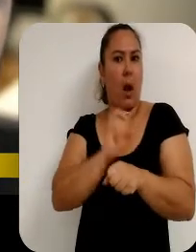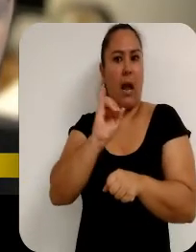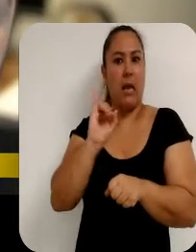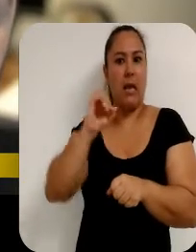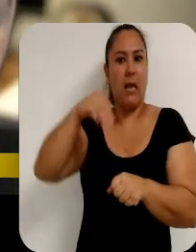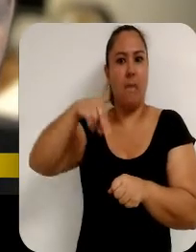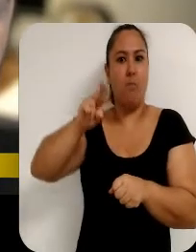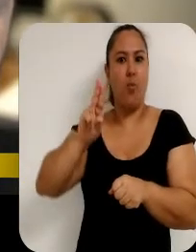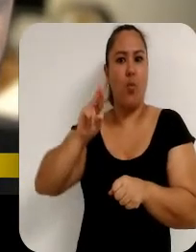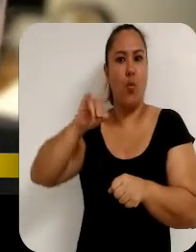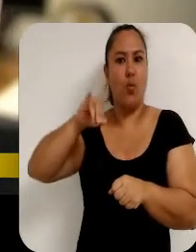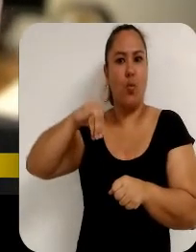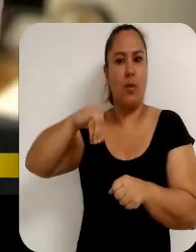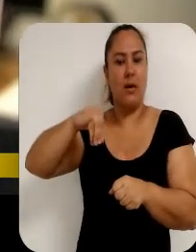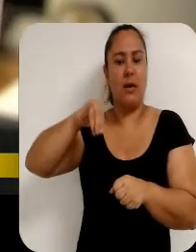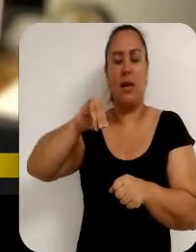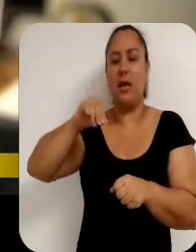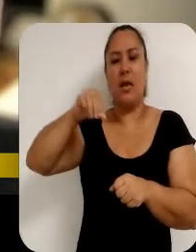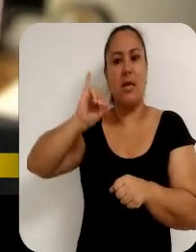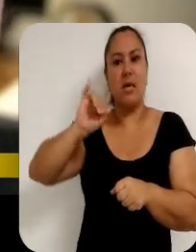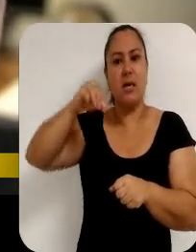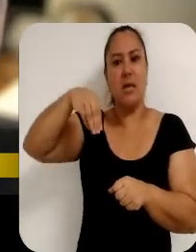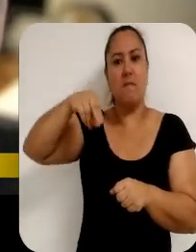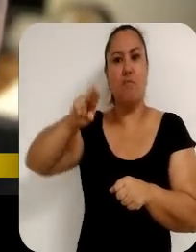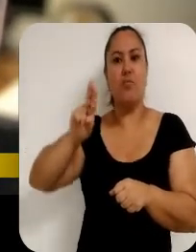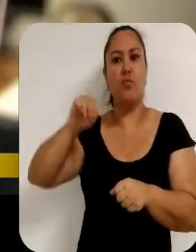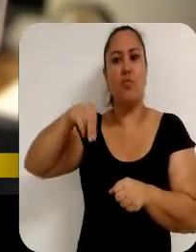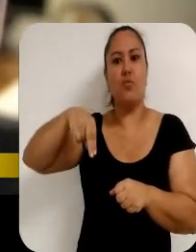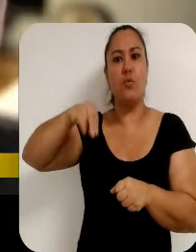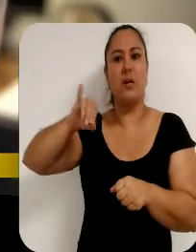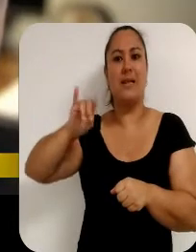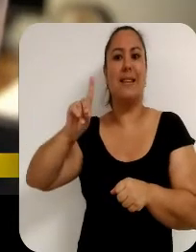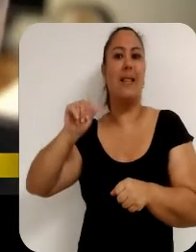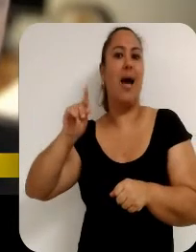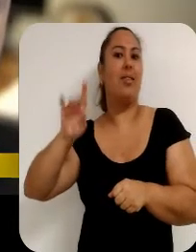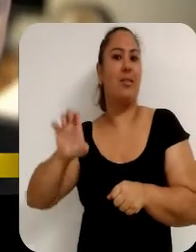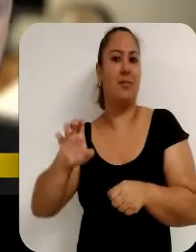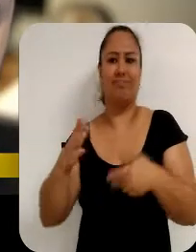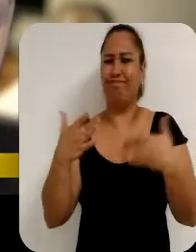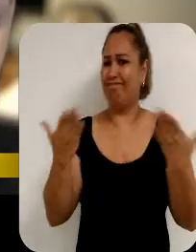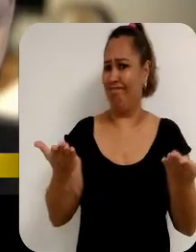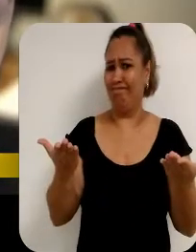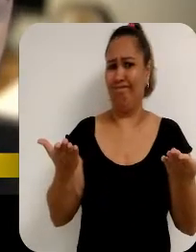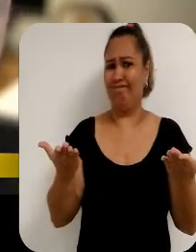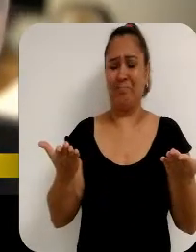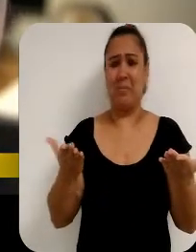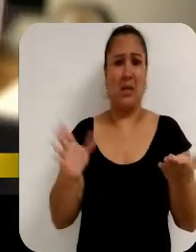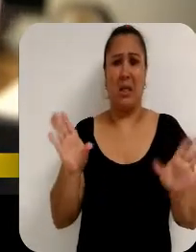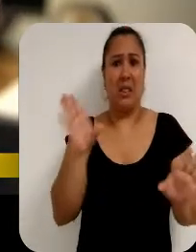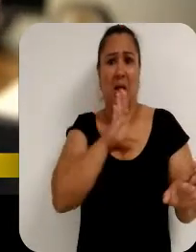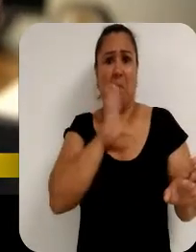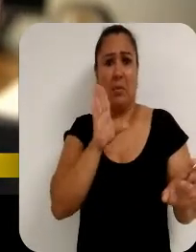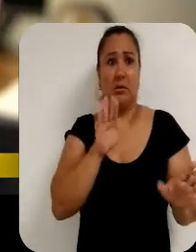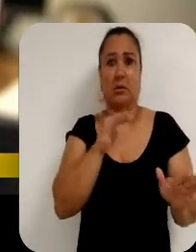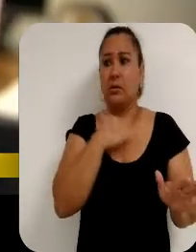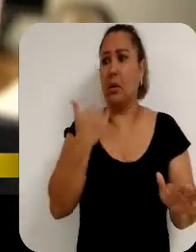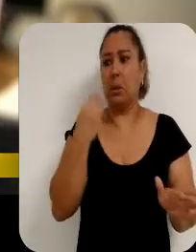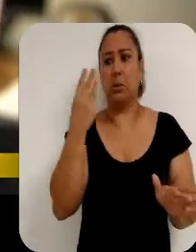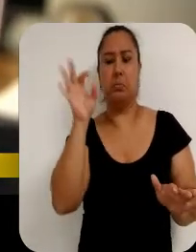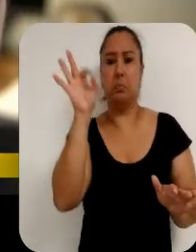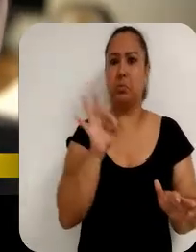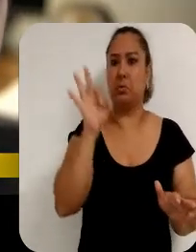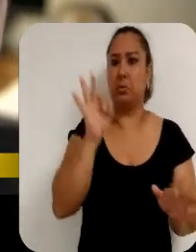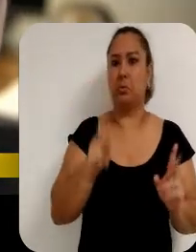E aí, de repente, aquela mortalidade de 3%, 2%, que